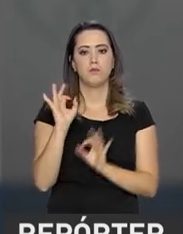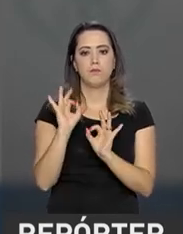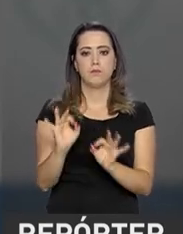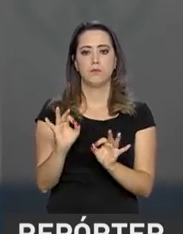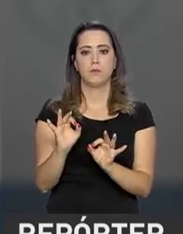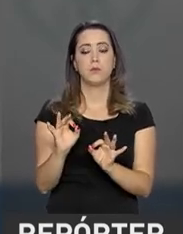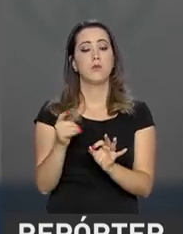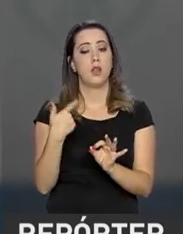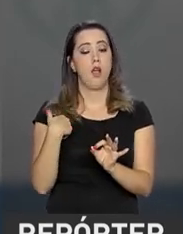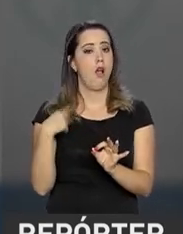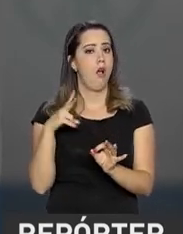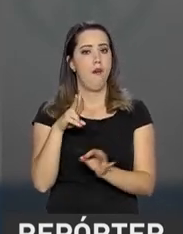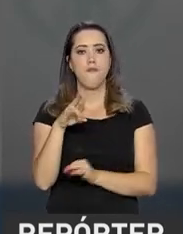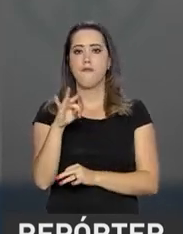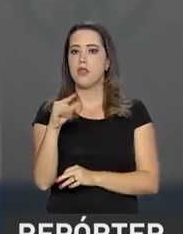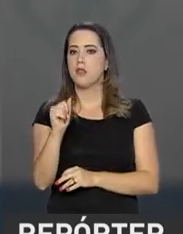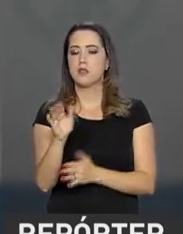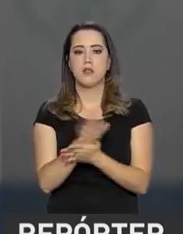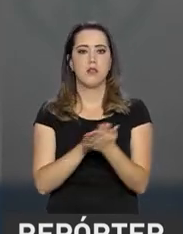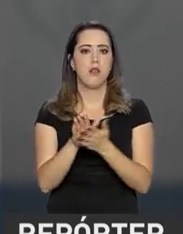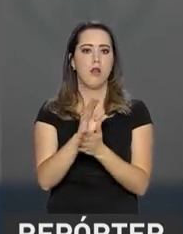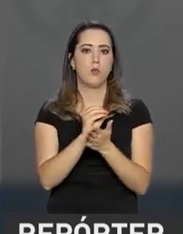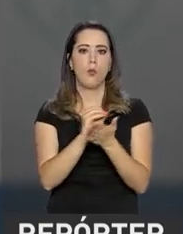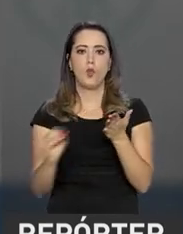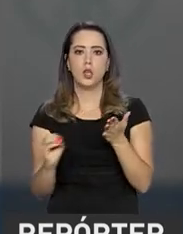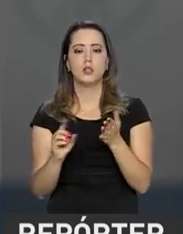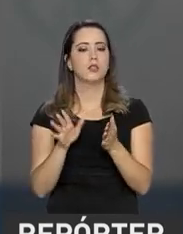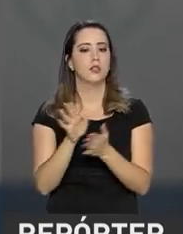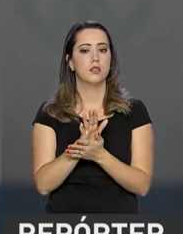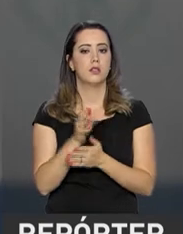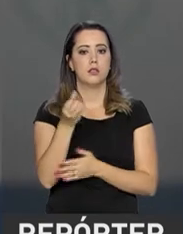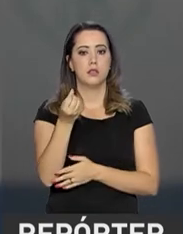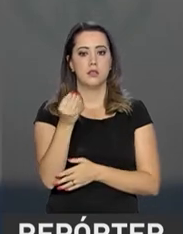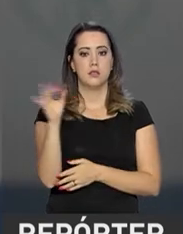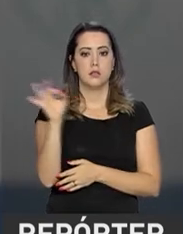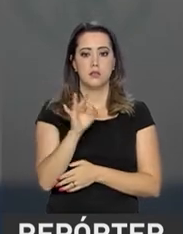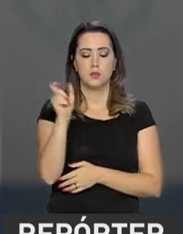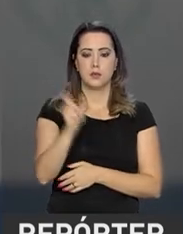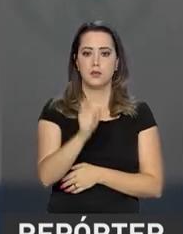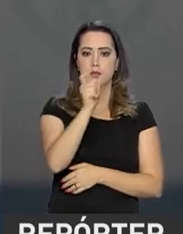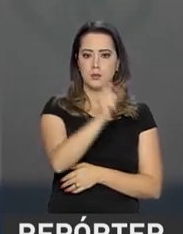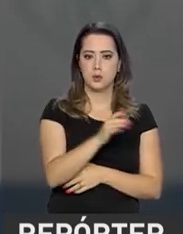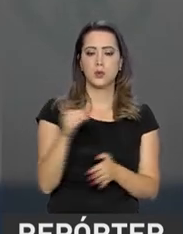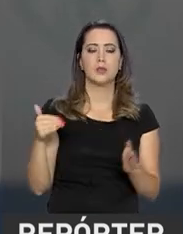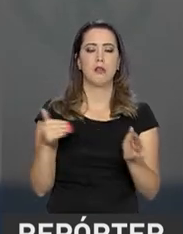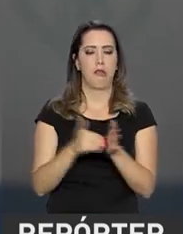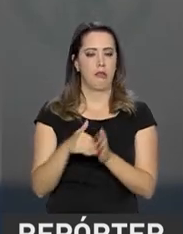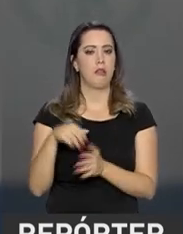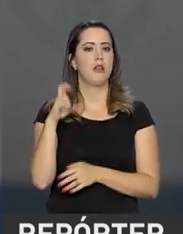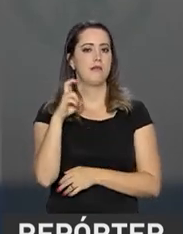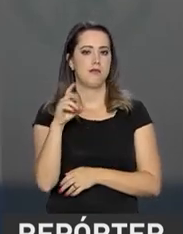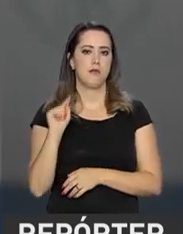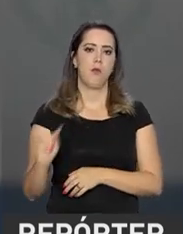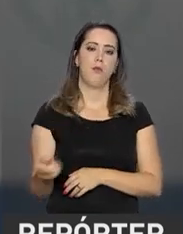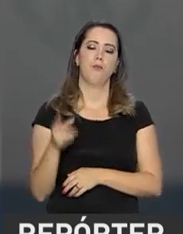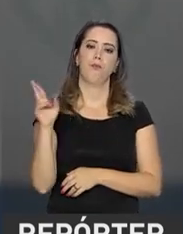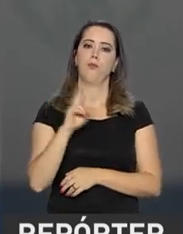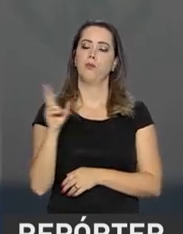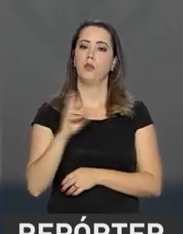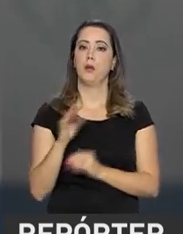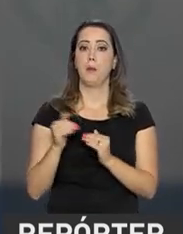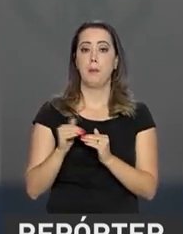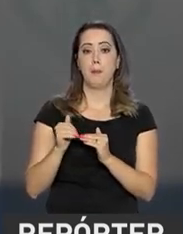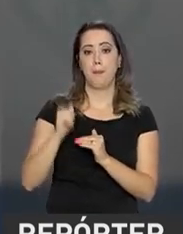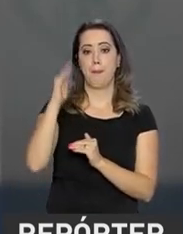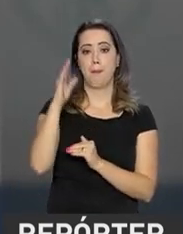dinheiro à vista sem qualquer desconto cerca de 60% dos poupadores estão nesta faixa já quem